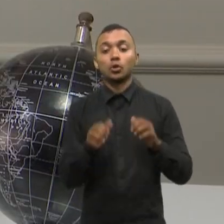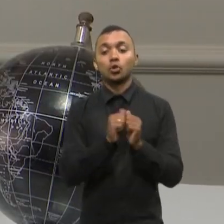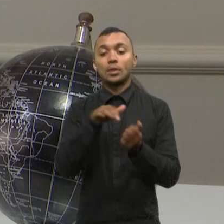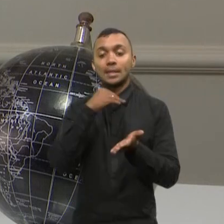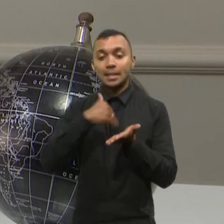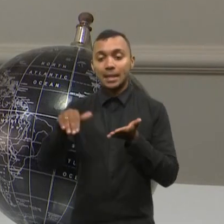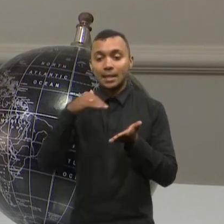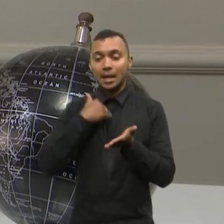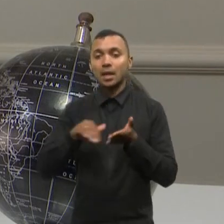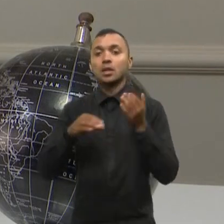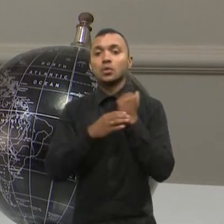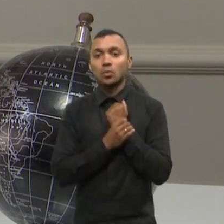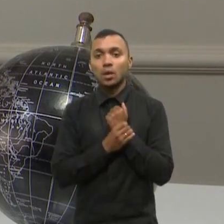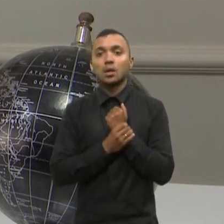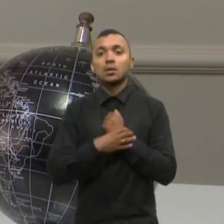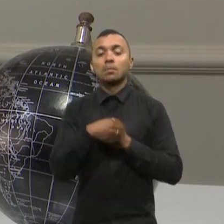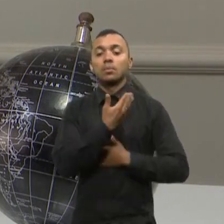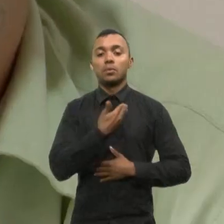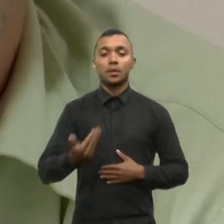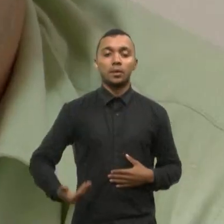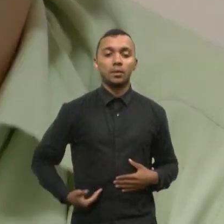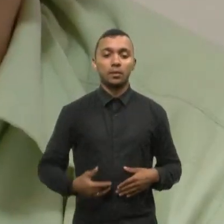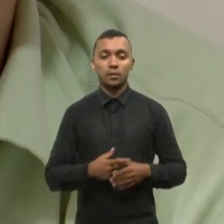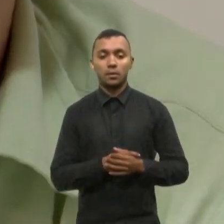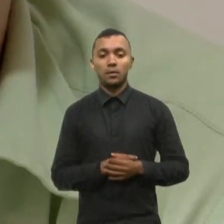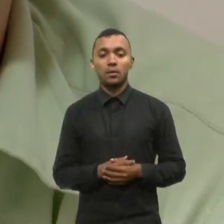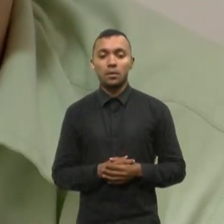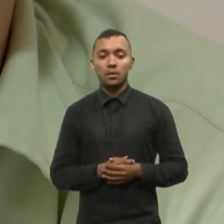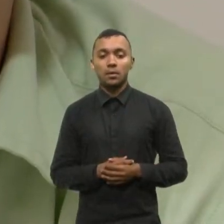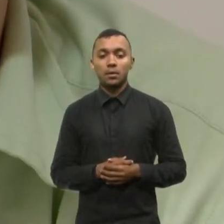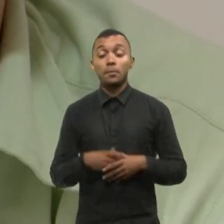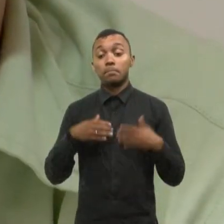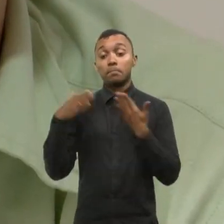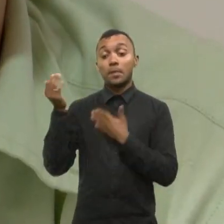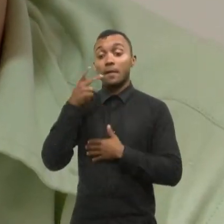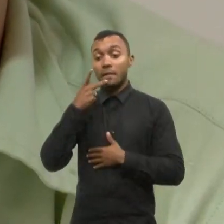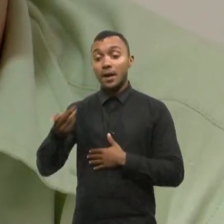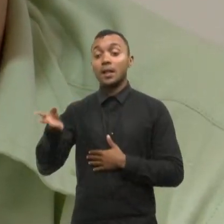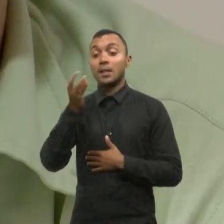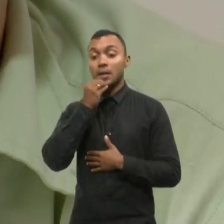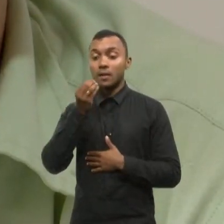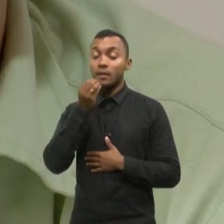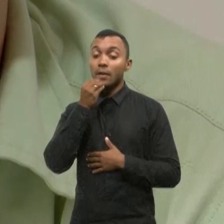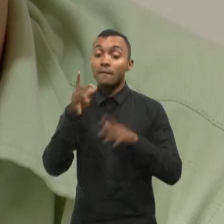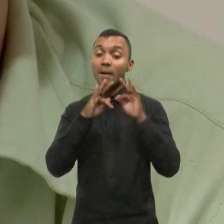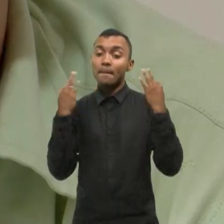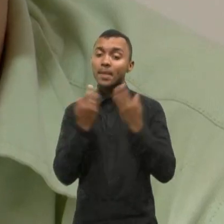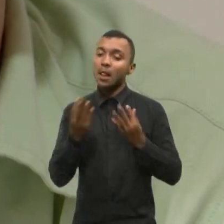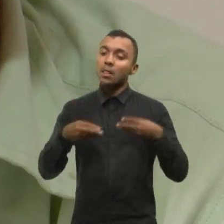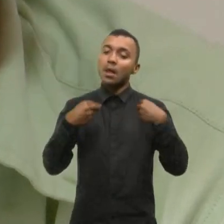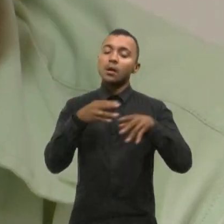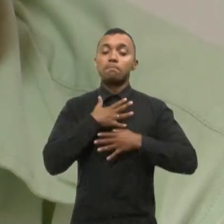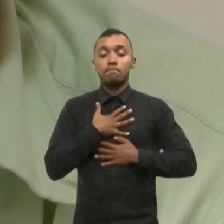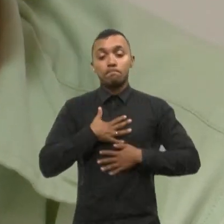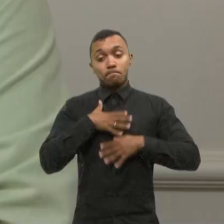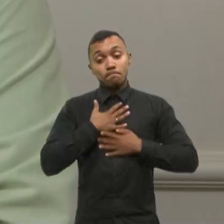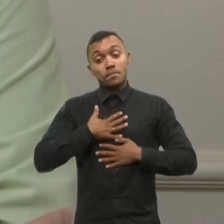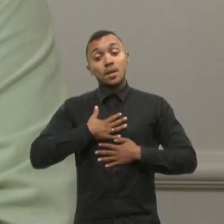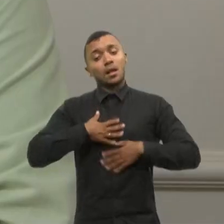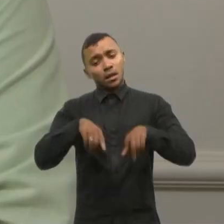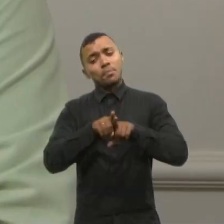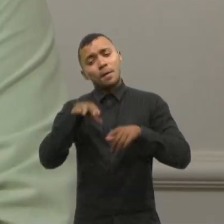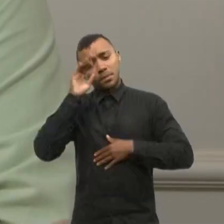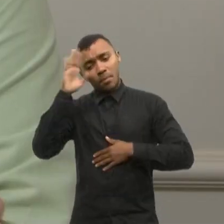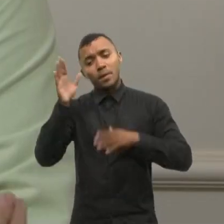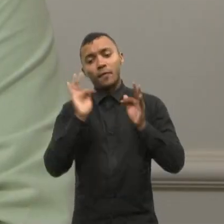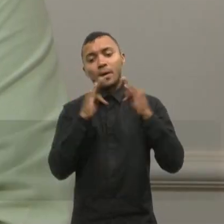de Segurança Pública e policiais. Ele reforça que é necessário passar tranquilidade, principalmente para as famílias. Cabe